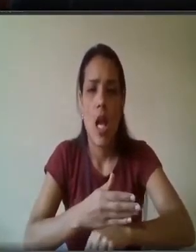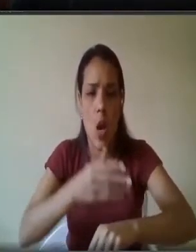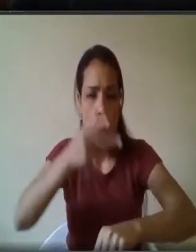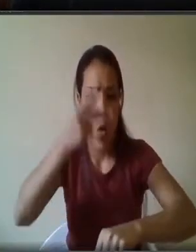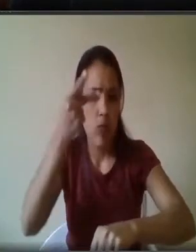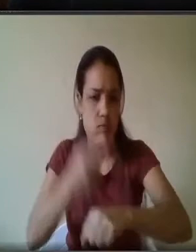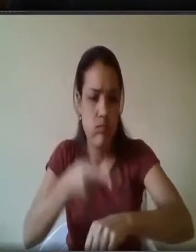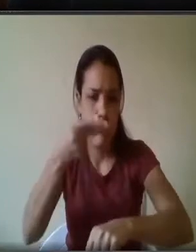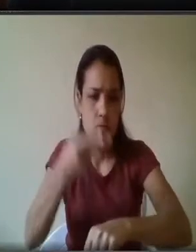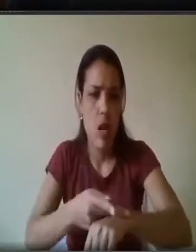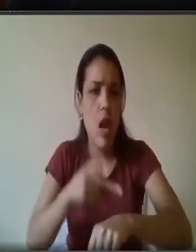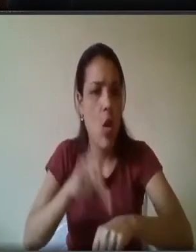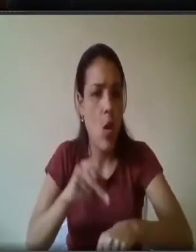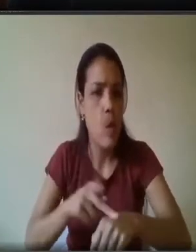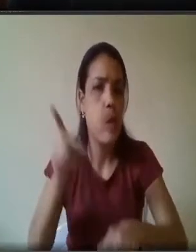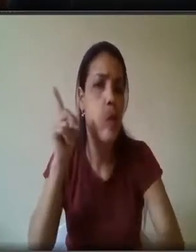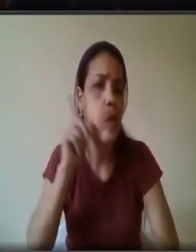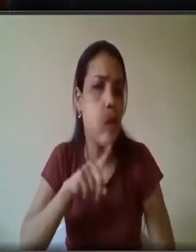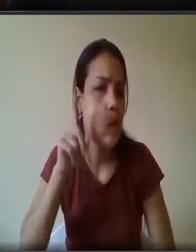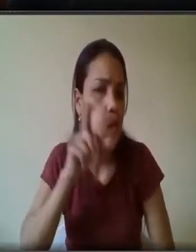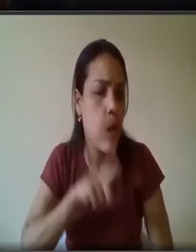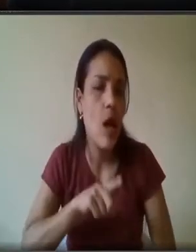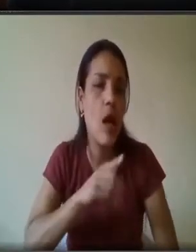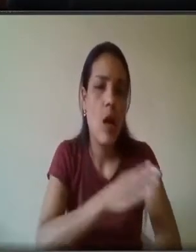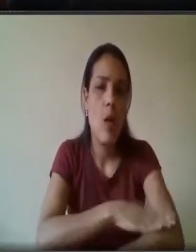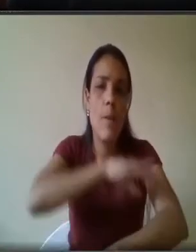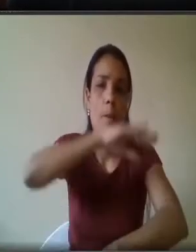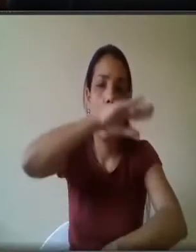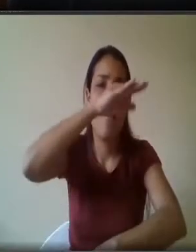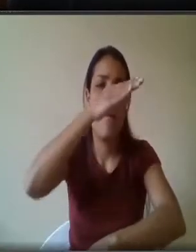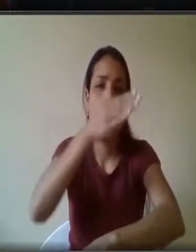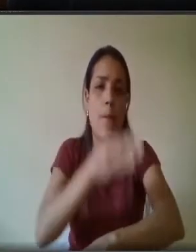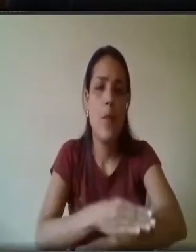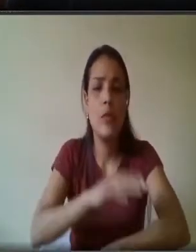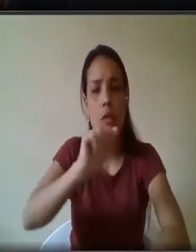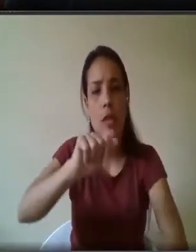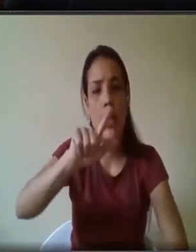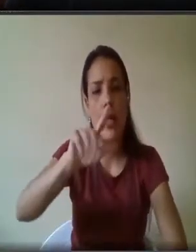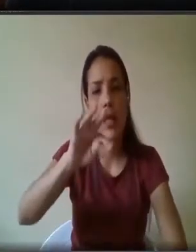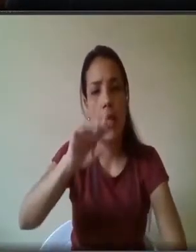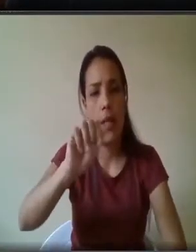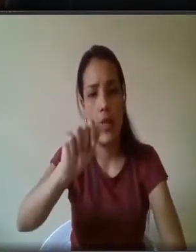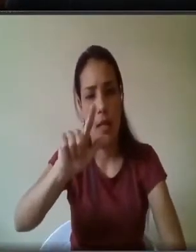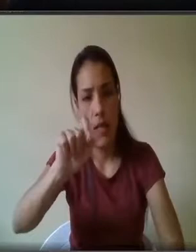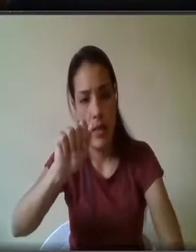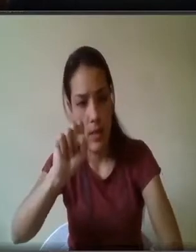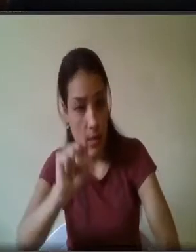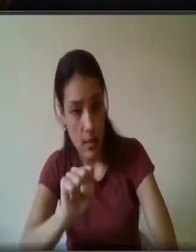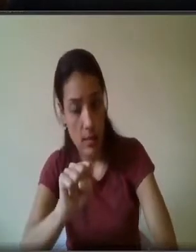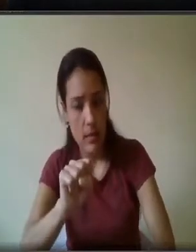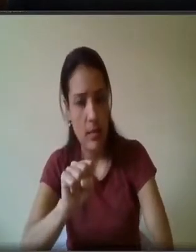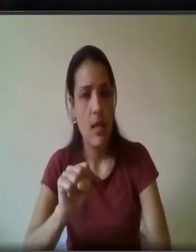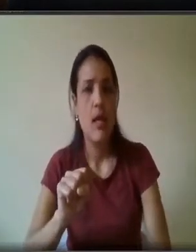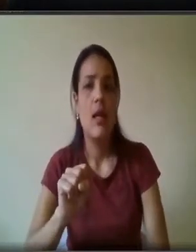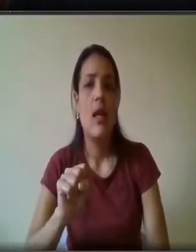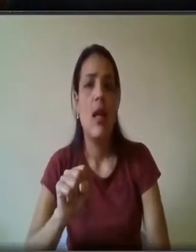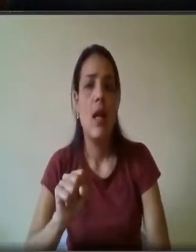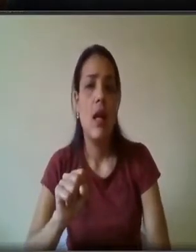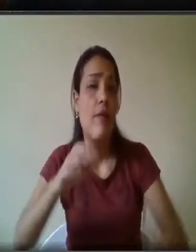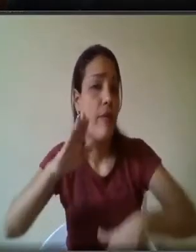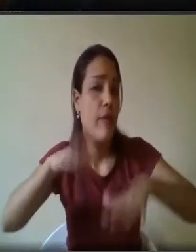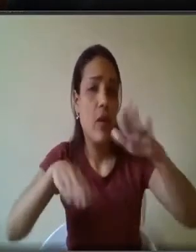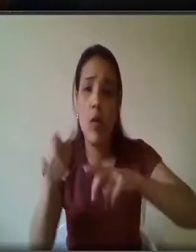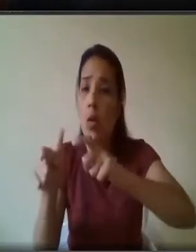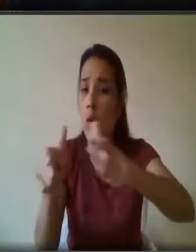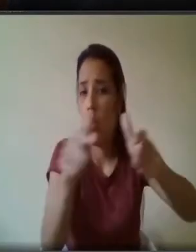Estados Unidos, Monte Atlas, Pirineus, Alpes Suíços,